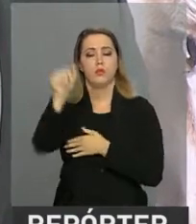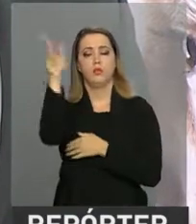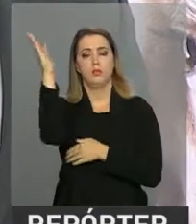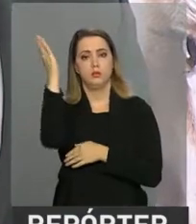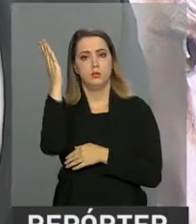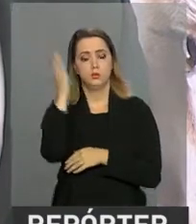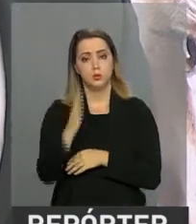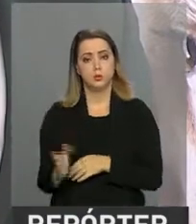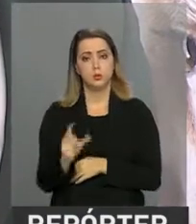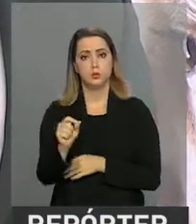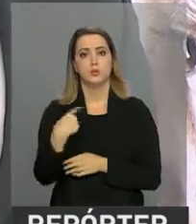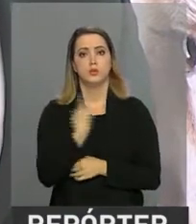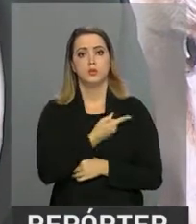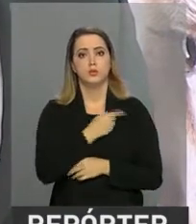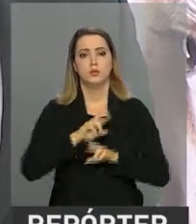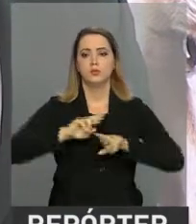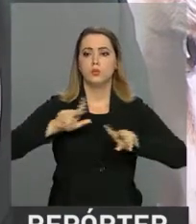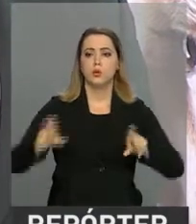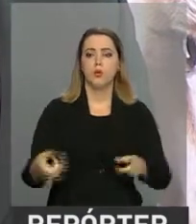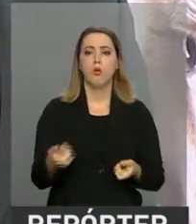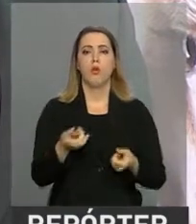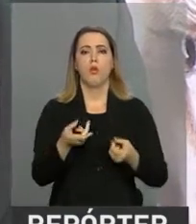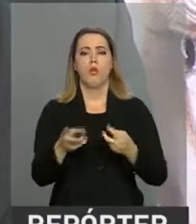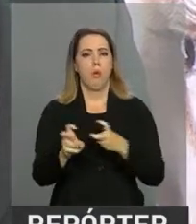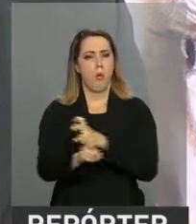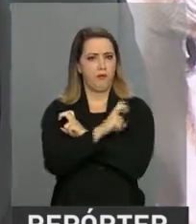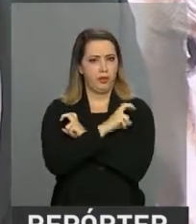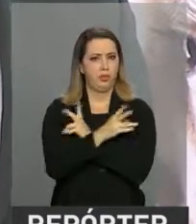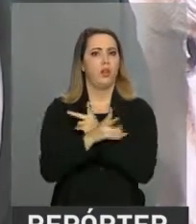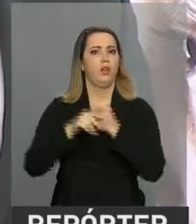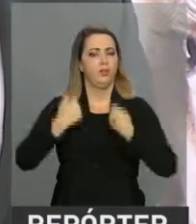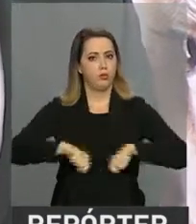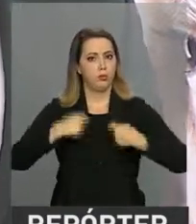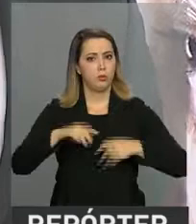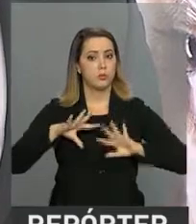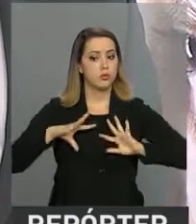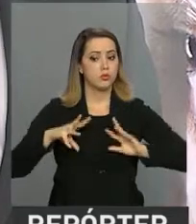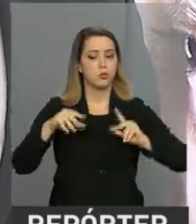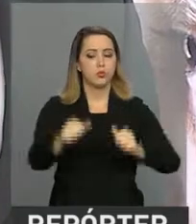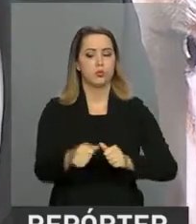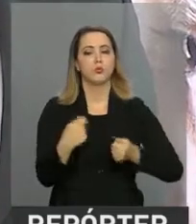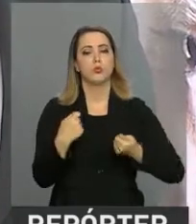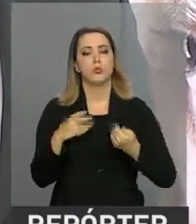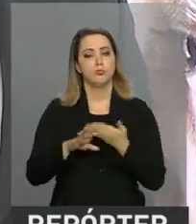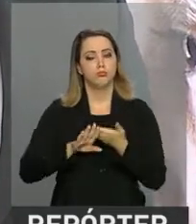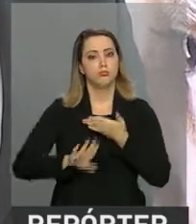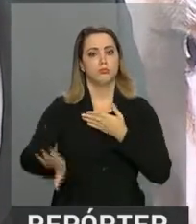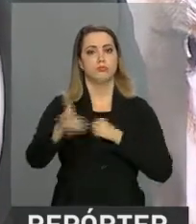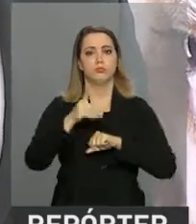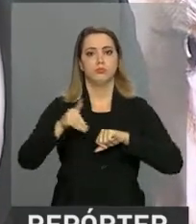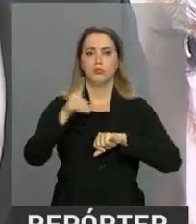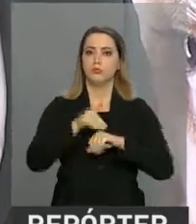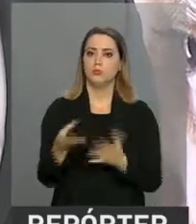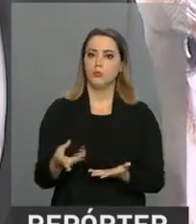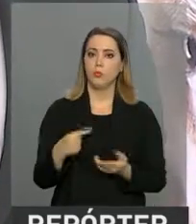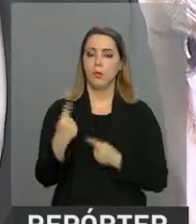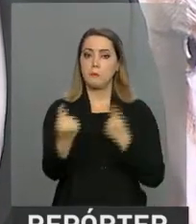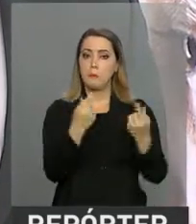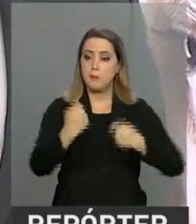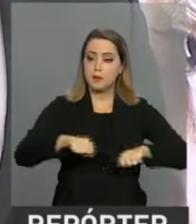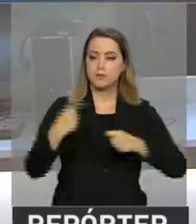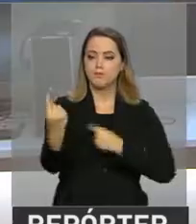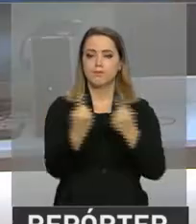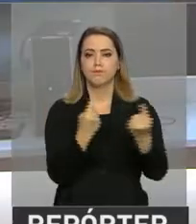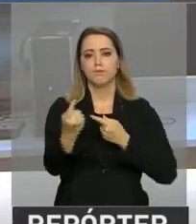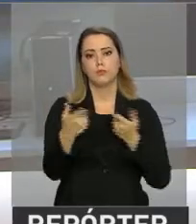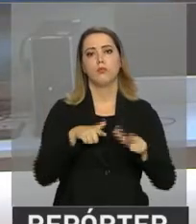e temos os larvicidas os conversadores toda a infraestrutura está pronta para o combate ao mosquito mas depende de cada brasileiro fazia a sua